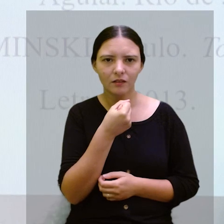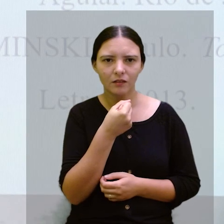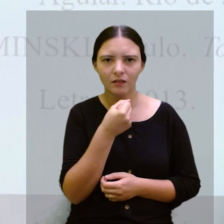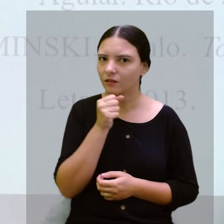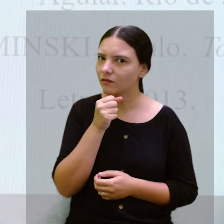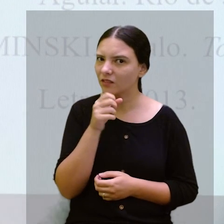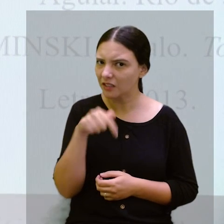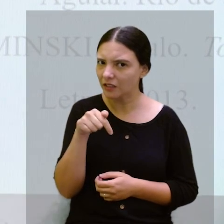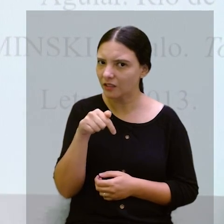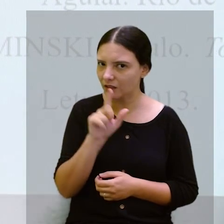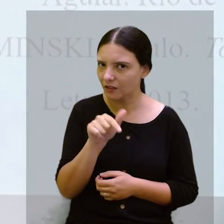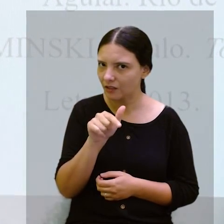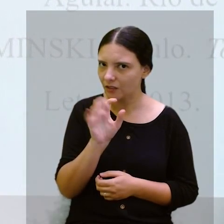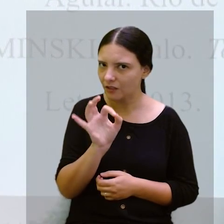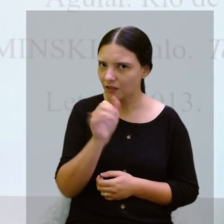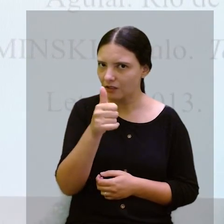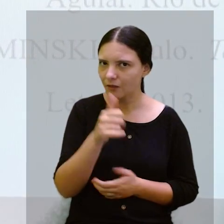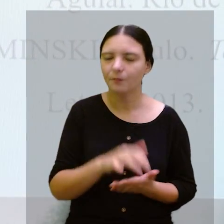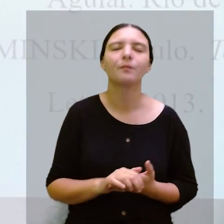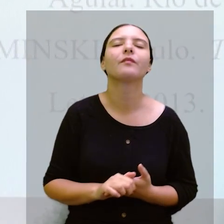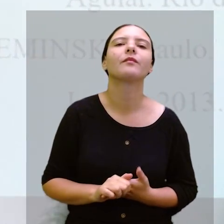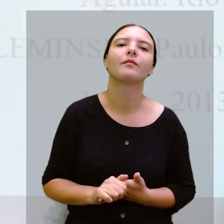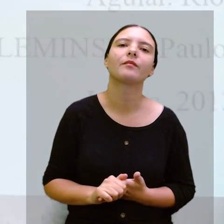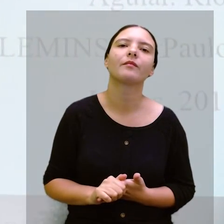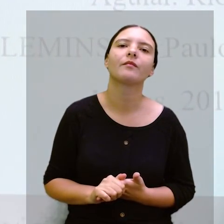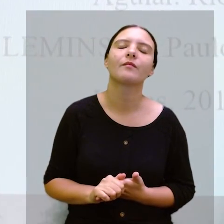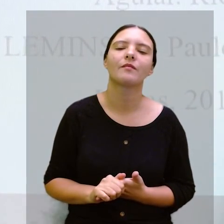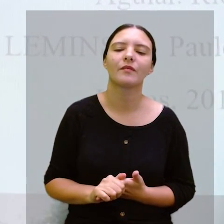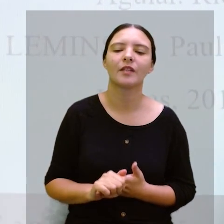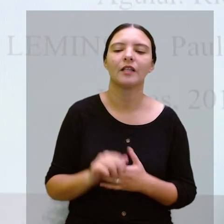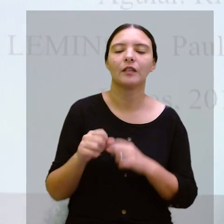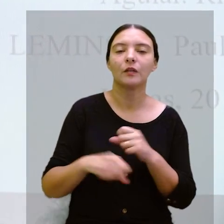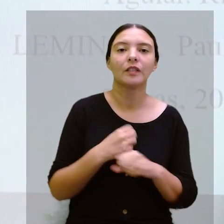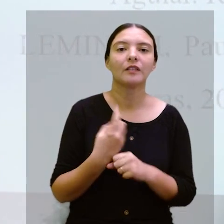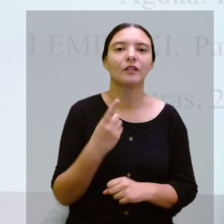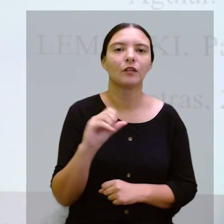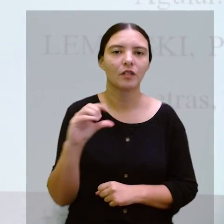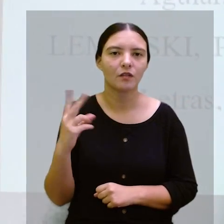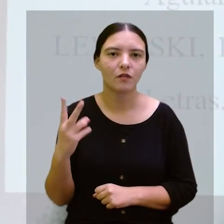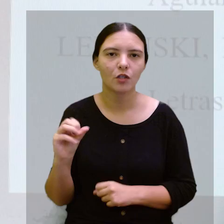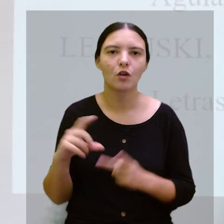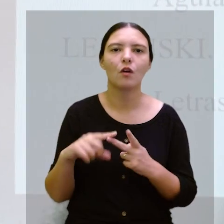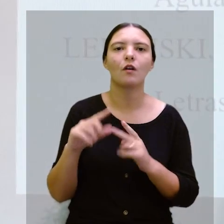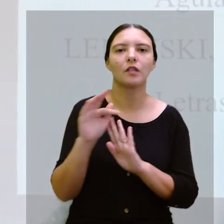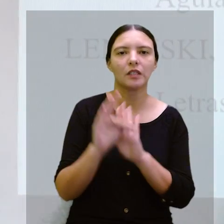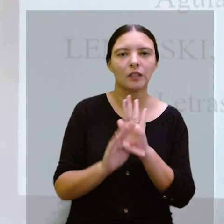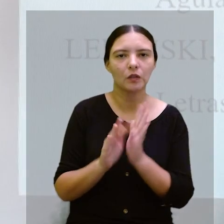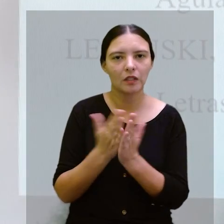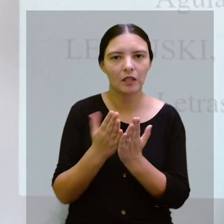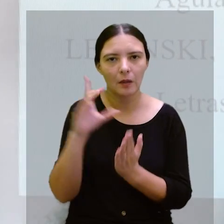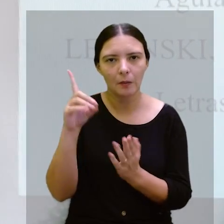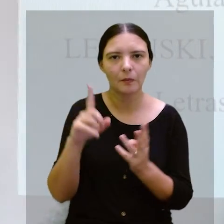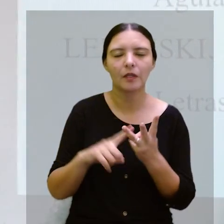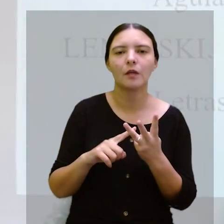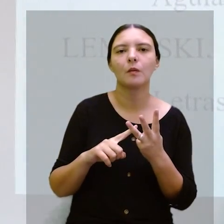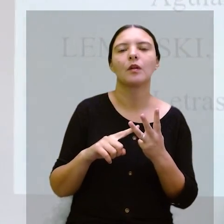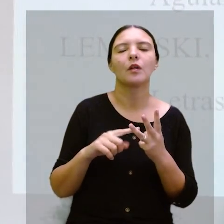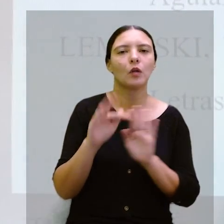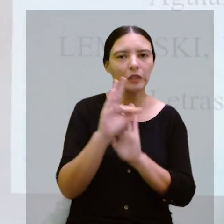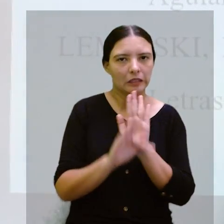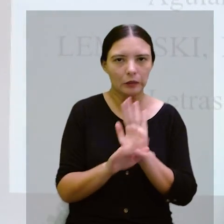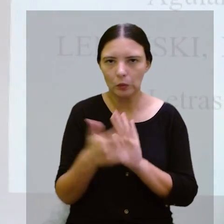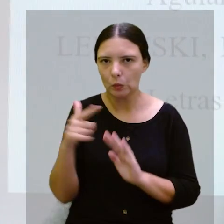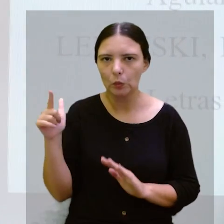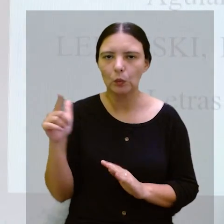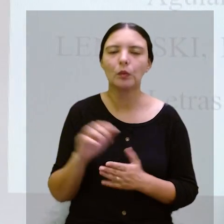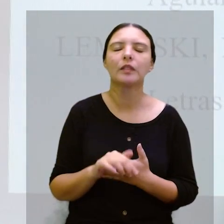embaixo. Isso. Então tá, o 1929 que eu havia falado, o texto da Bíblia, os textos do Antônio Cândido que eu citei.